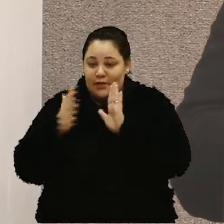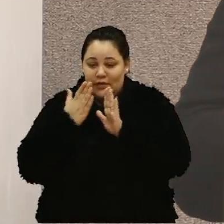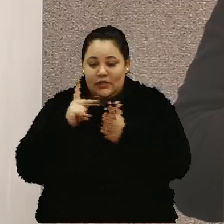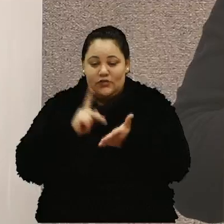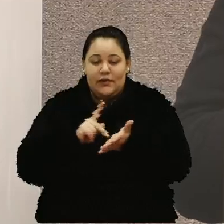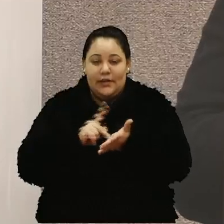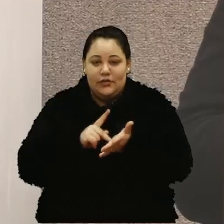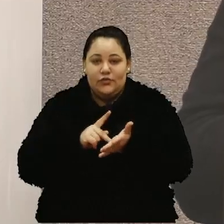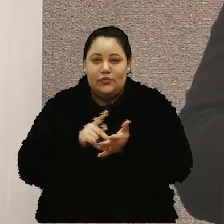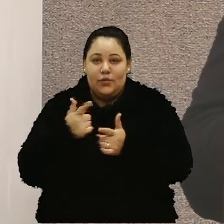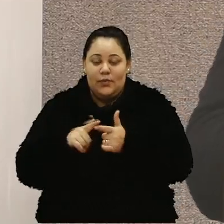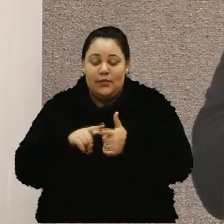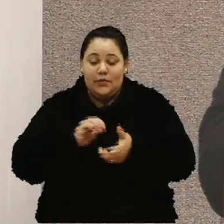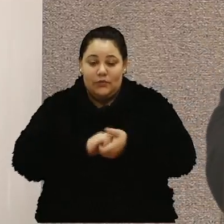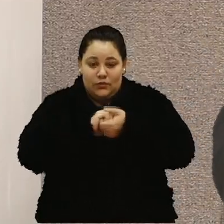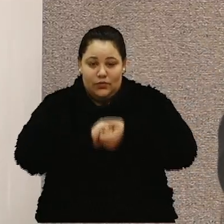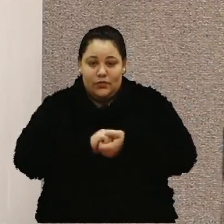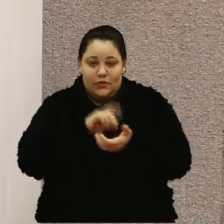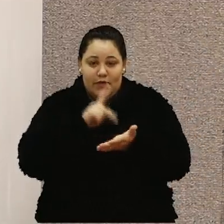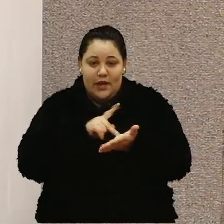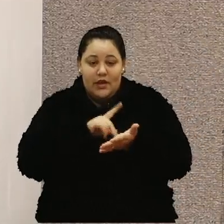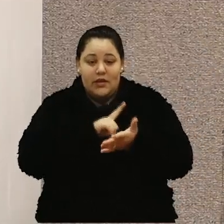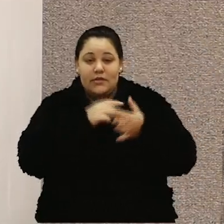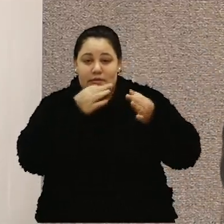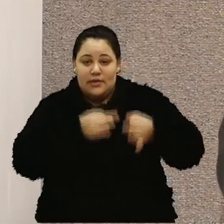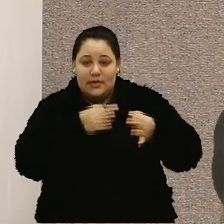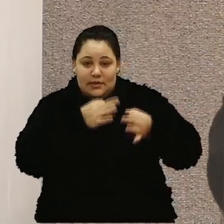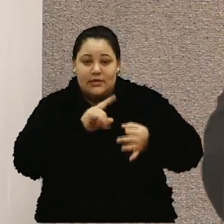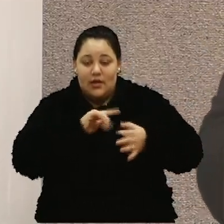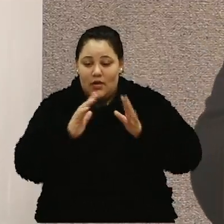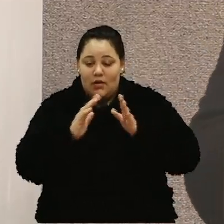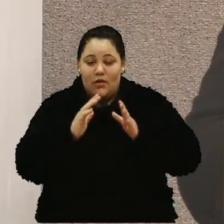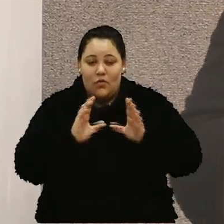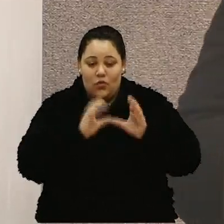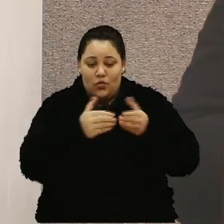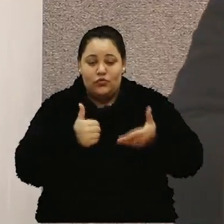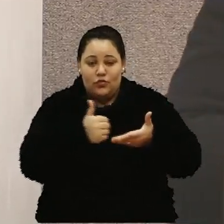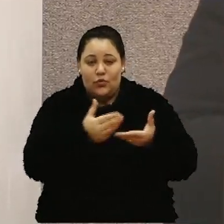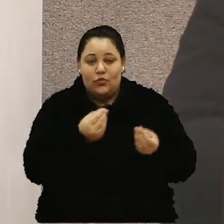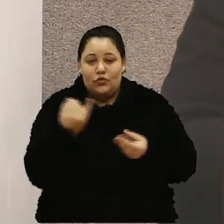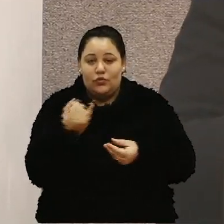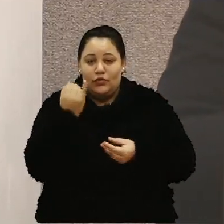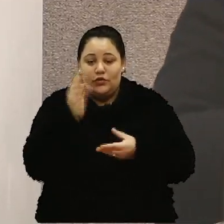raiz. Então, fico aqui os cumprimentos e a certeza de que será uma frente parlamentar muito importante aí na